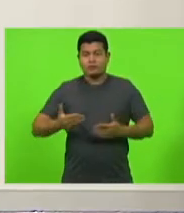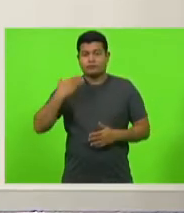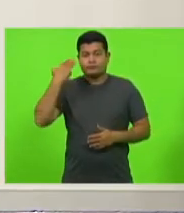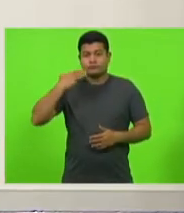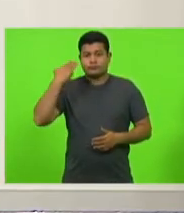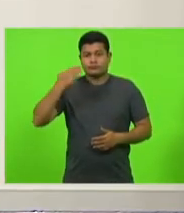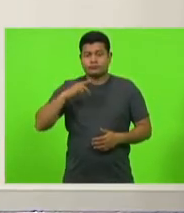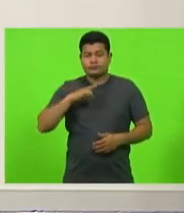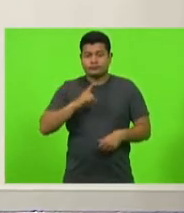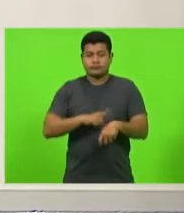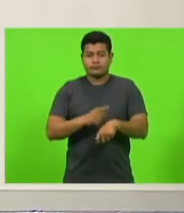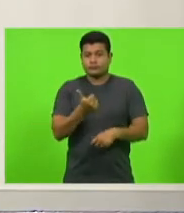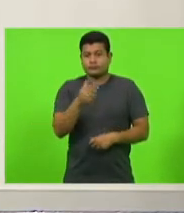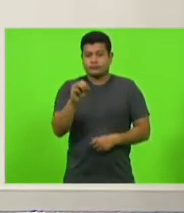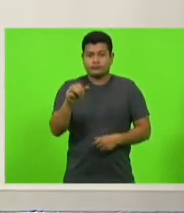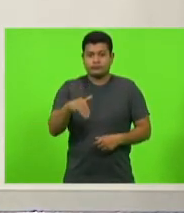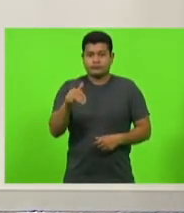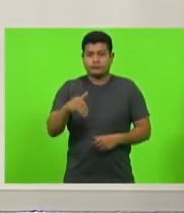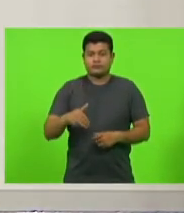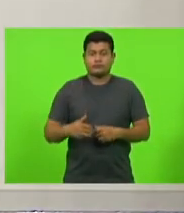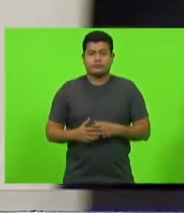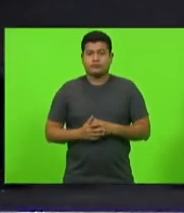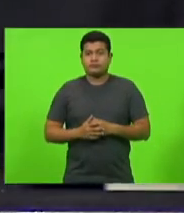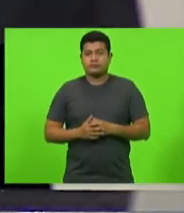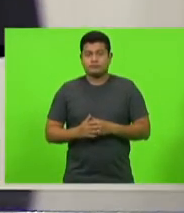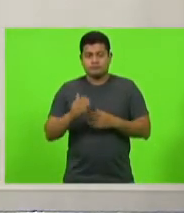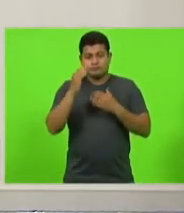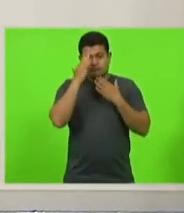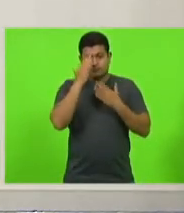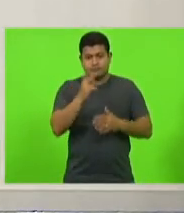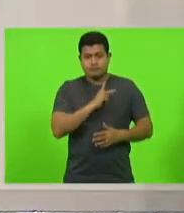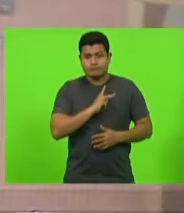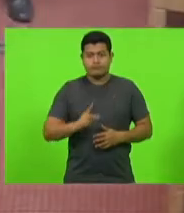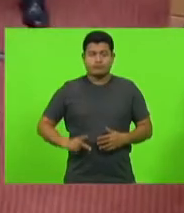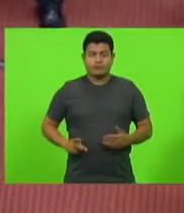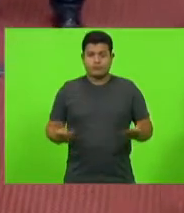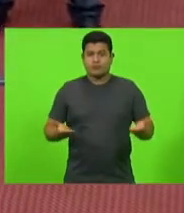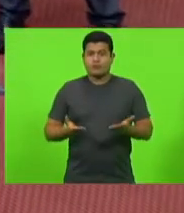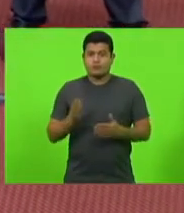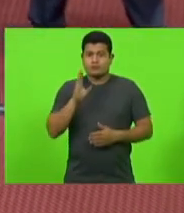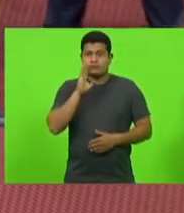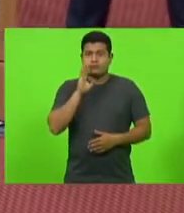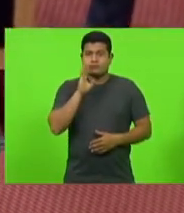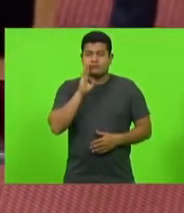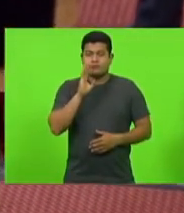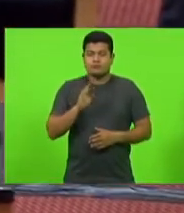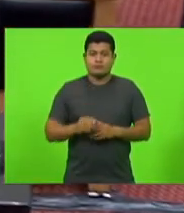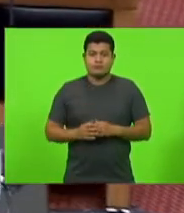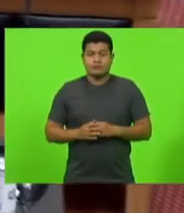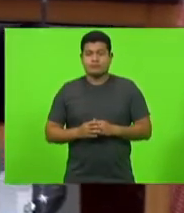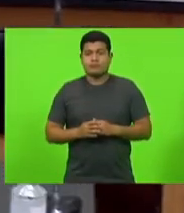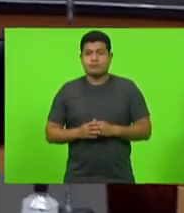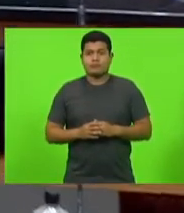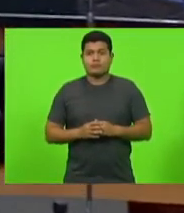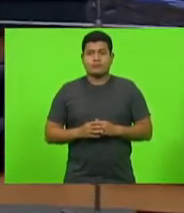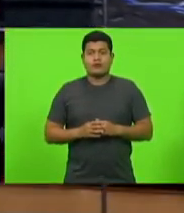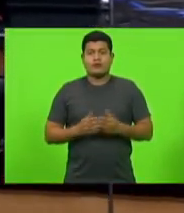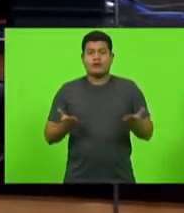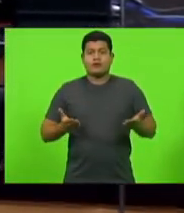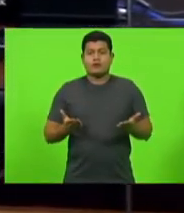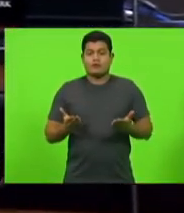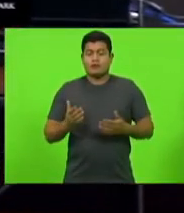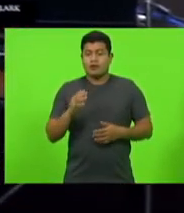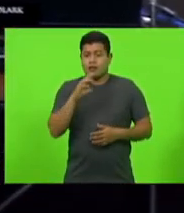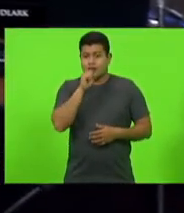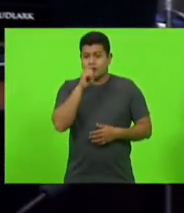Excelência terá 10 minutos, deputado. Obrigado, presidente em exercício, deputado Nilson Berlanda. Esse final de semana nós